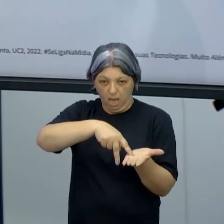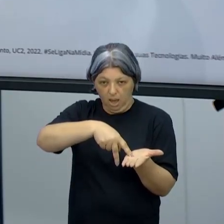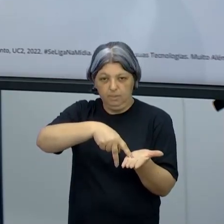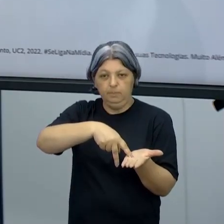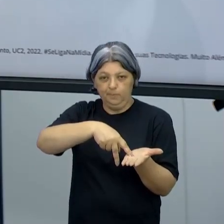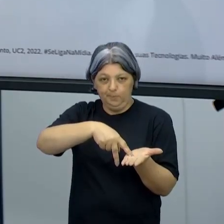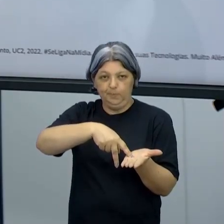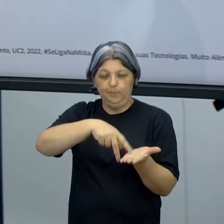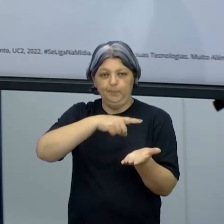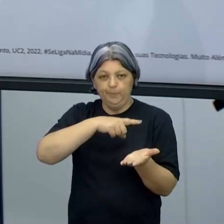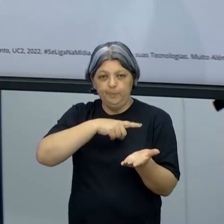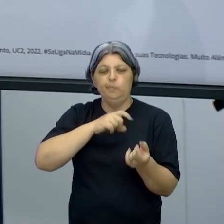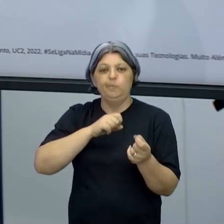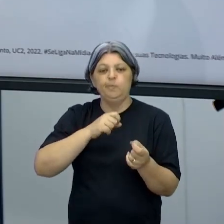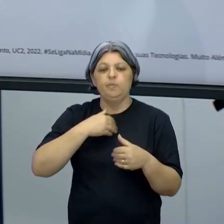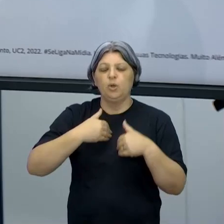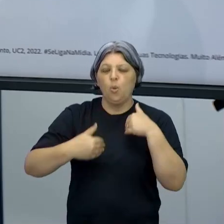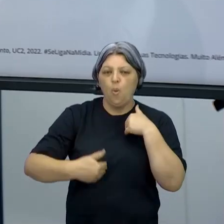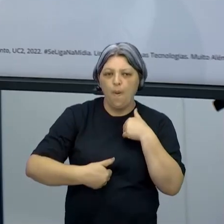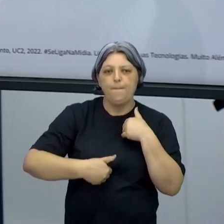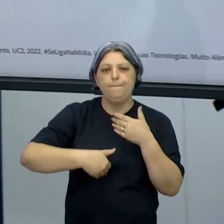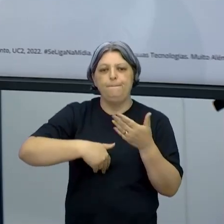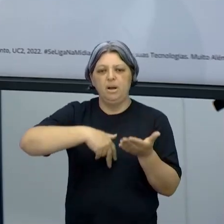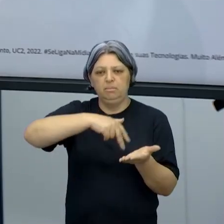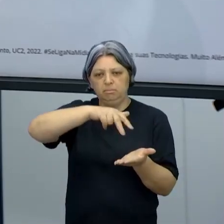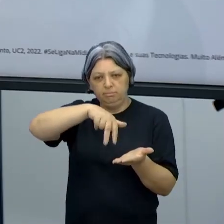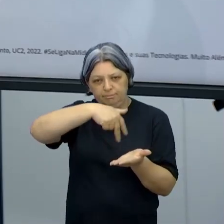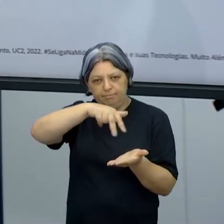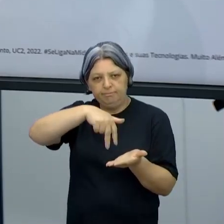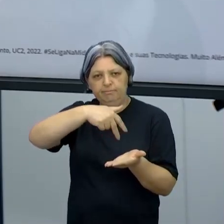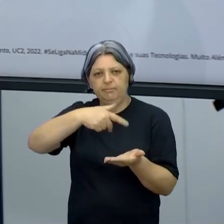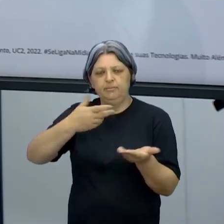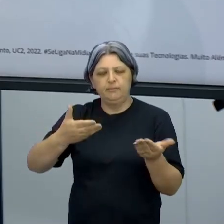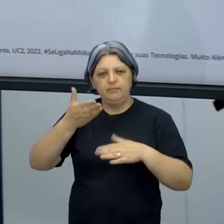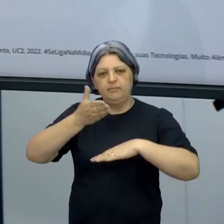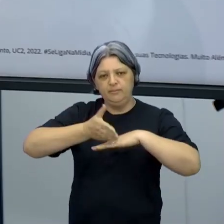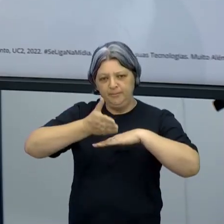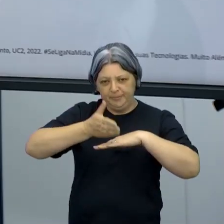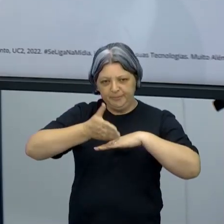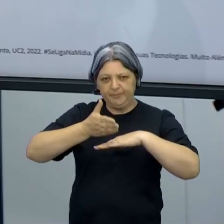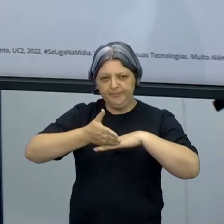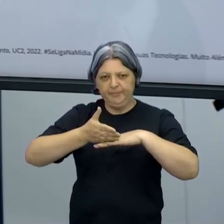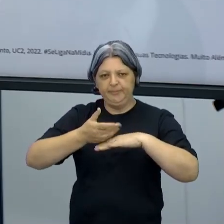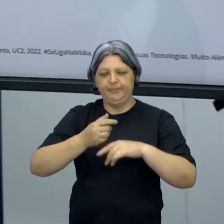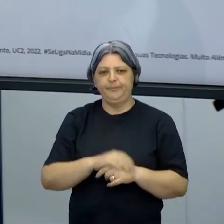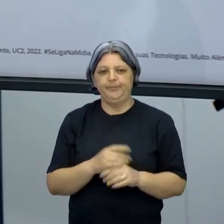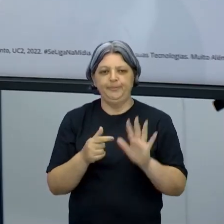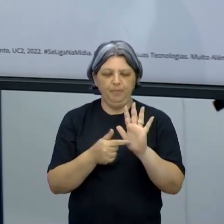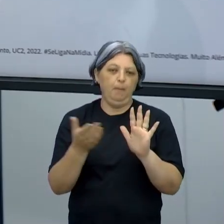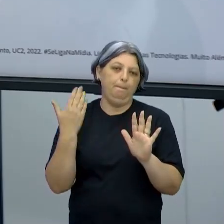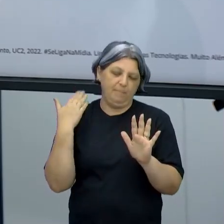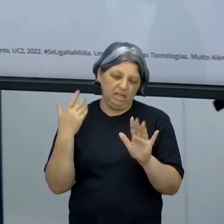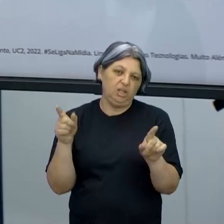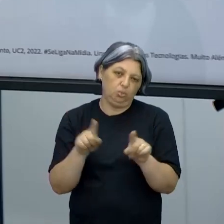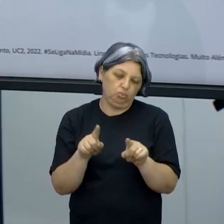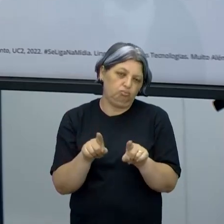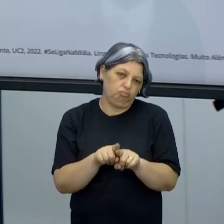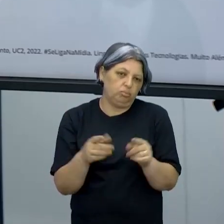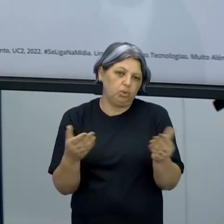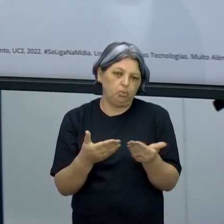existia um corpo que dançava dentro, que dança hoje a dança contemporânea, que dançou ali a dança moderna, moderna. Então a